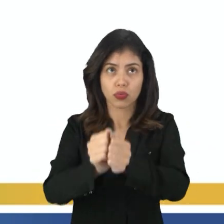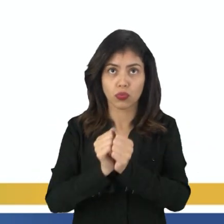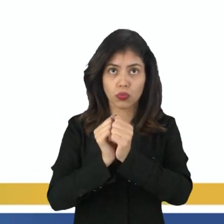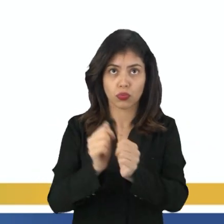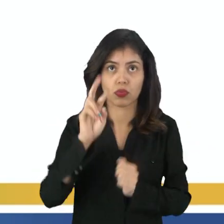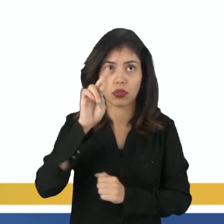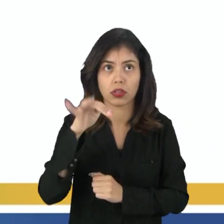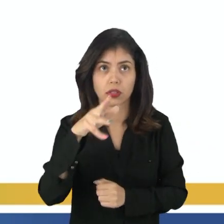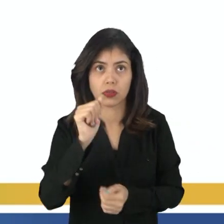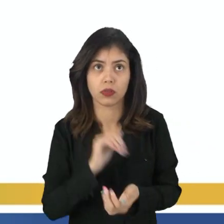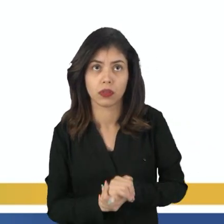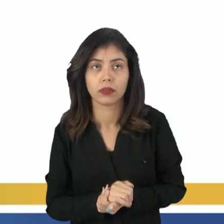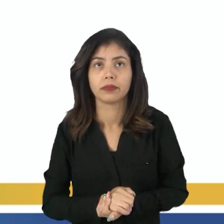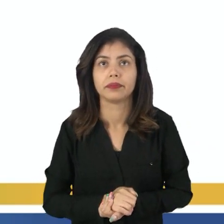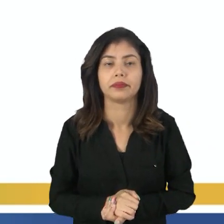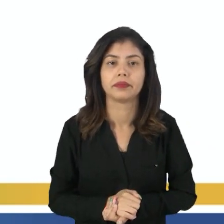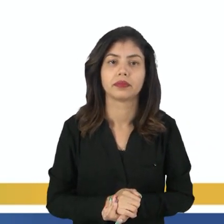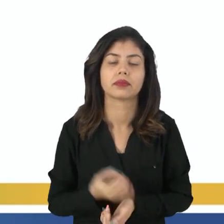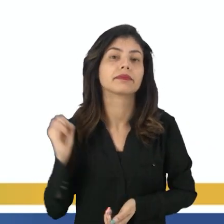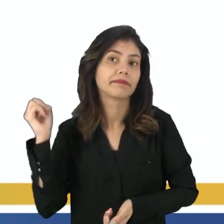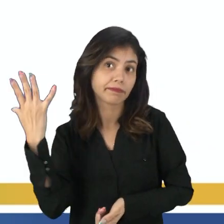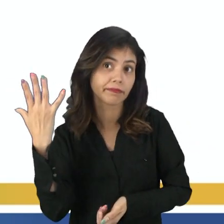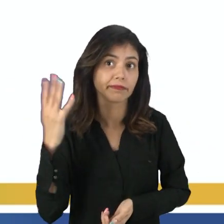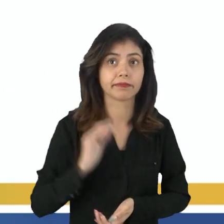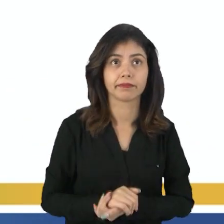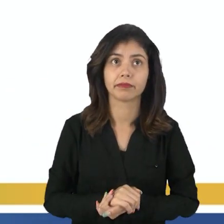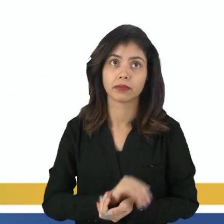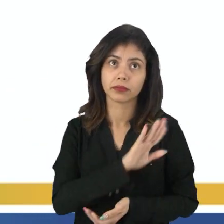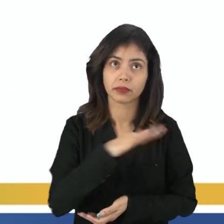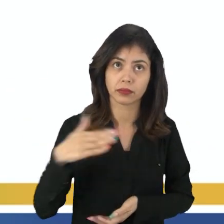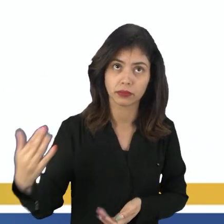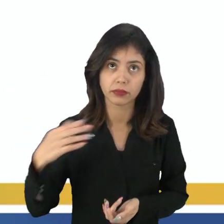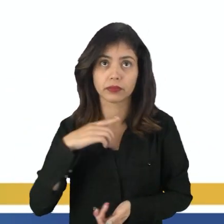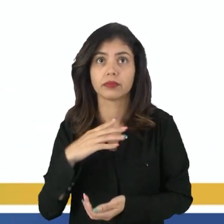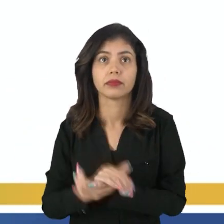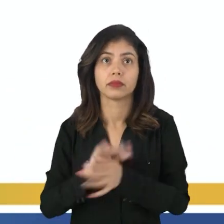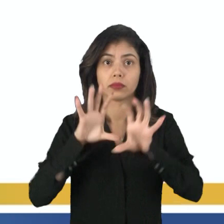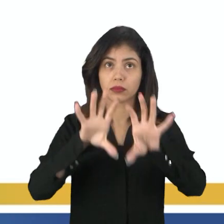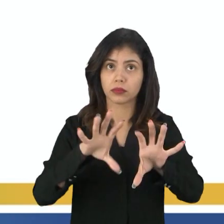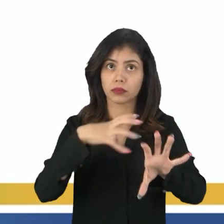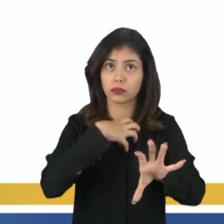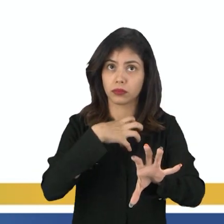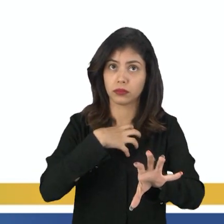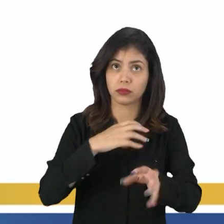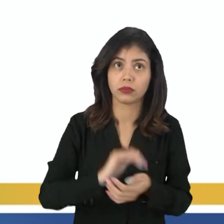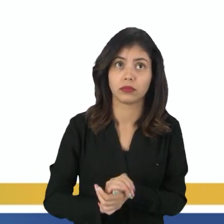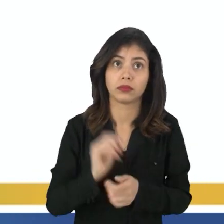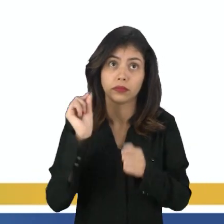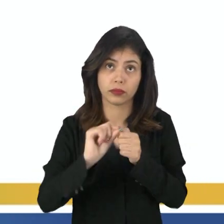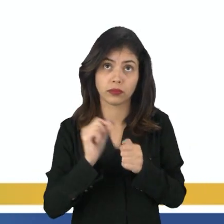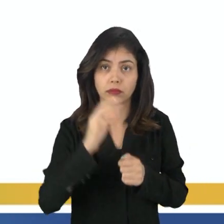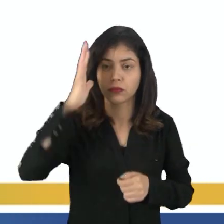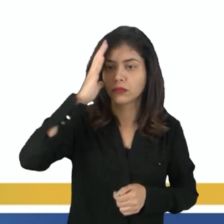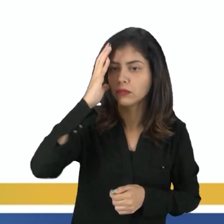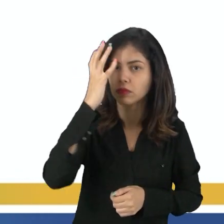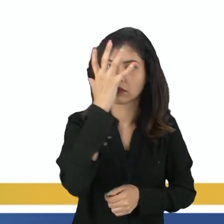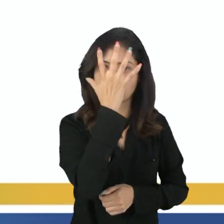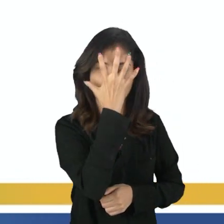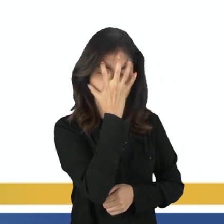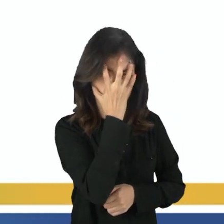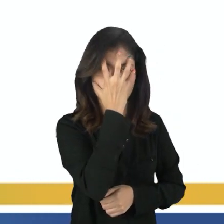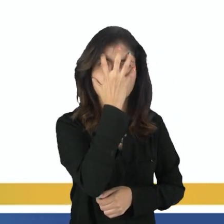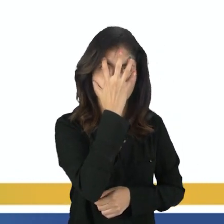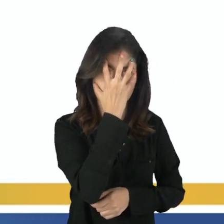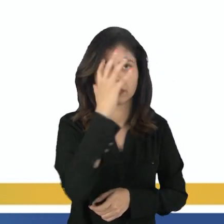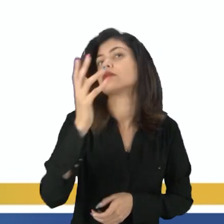desses rituais, dessas procissões que aconteciam, né? Quando, em dado momento, resolveu vestir uma máscara e dizer